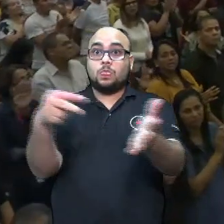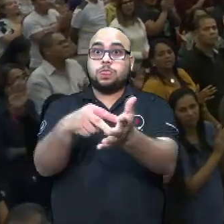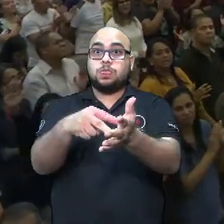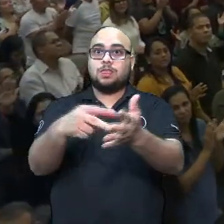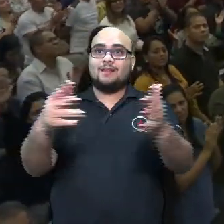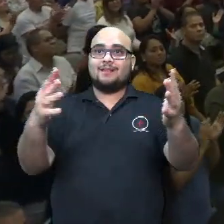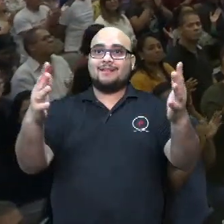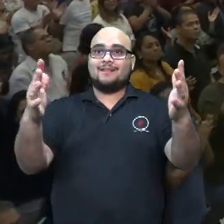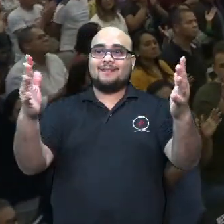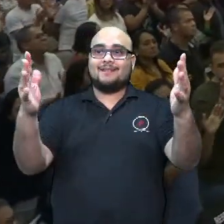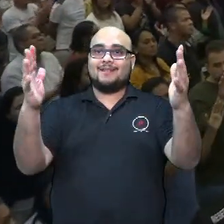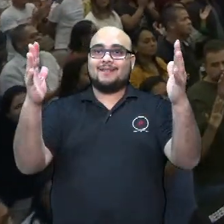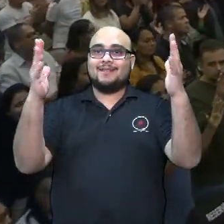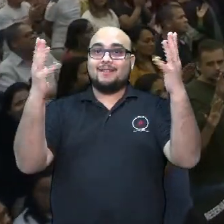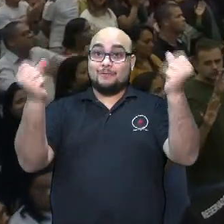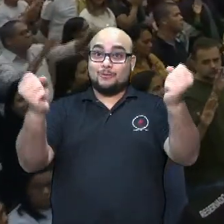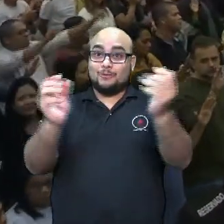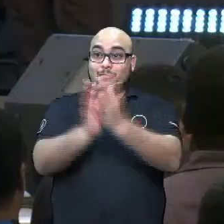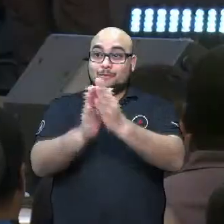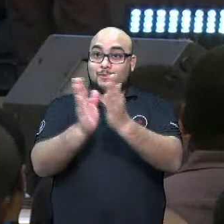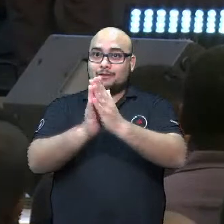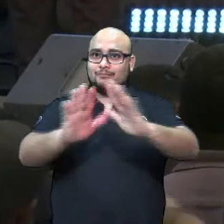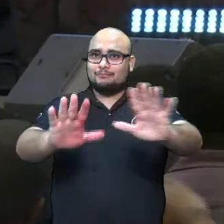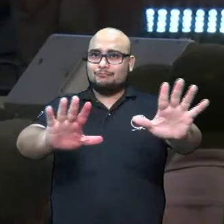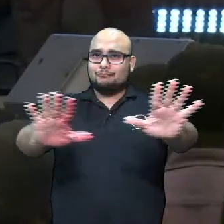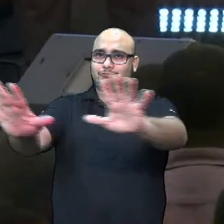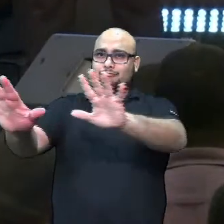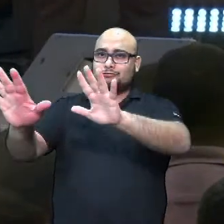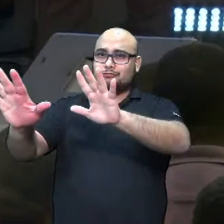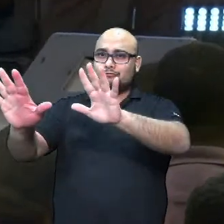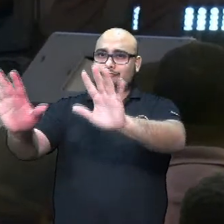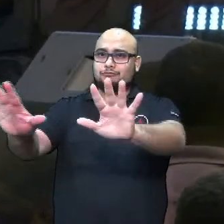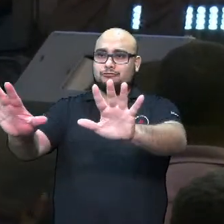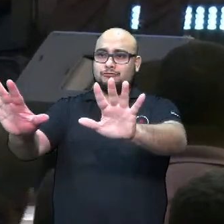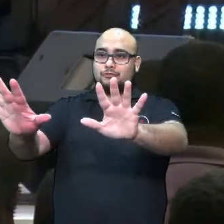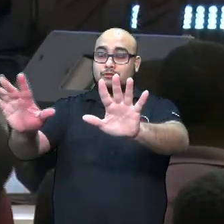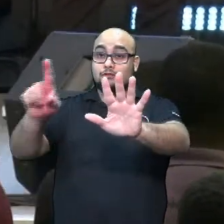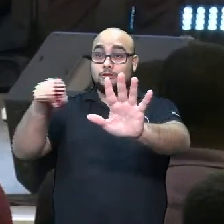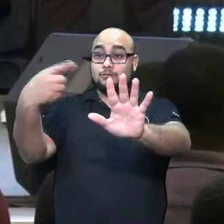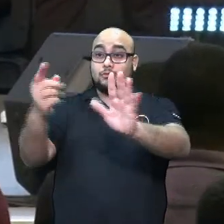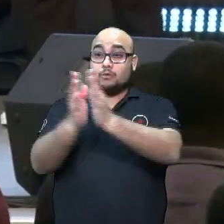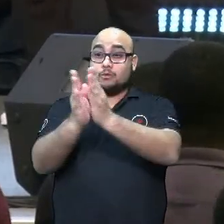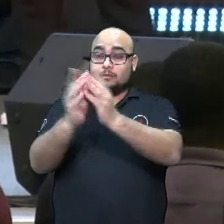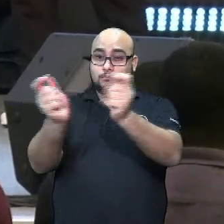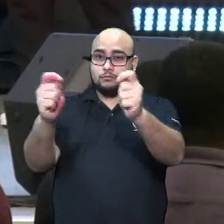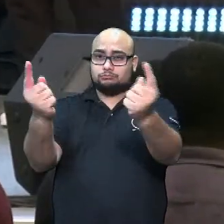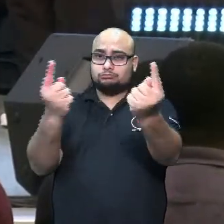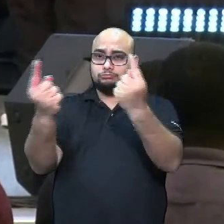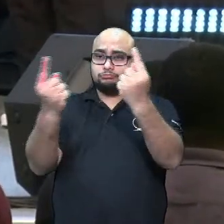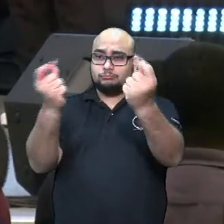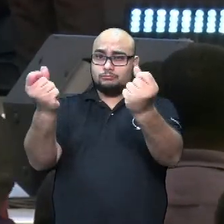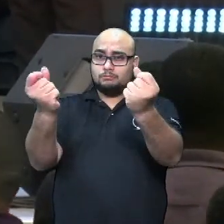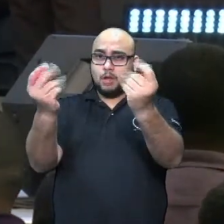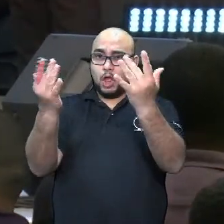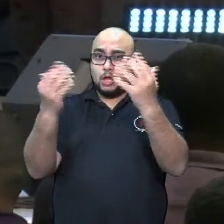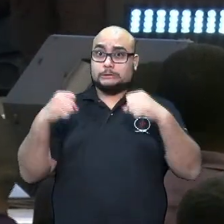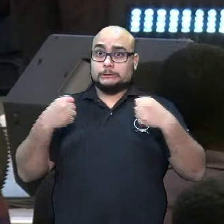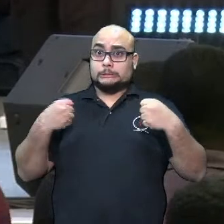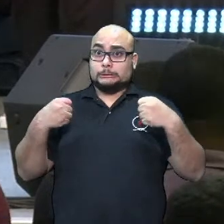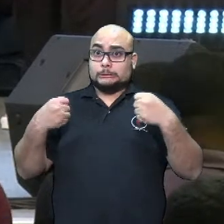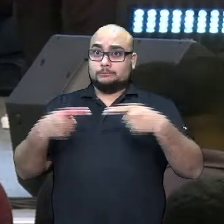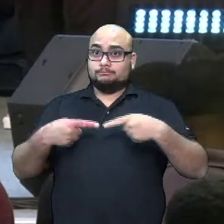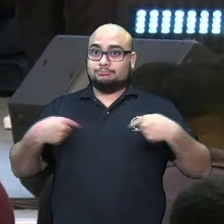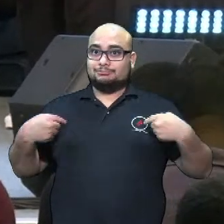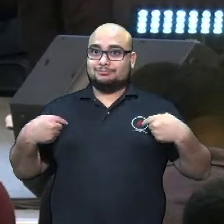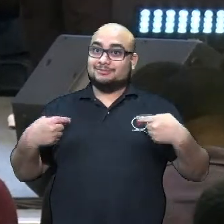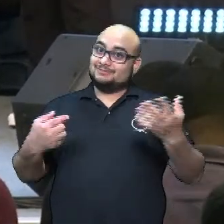Nós vamos orar, estenda sua mão para cá. Olha, enquanto nós estivermos orando, dá para você vir, tá? Vença, ninguém tá te vendo, ninguém vai me